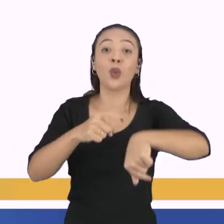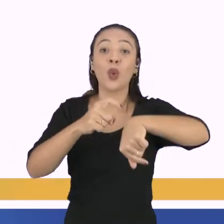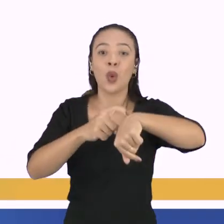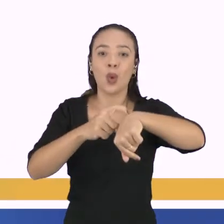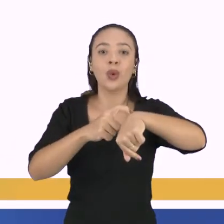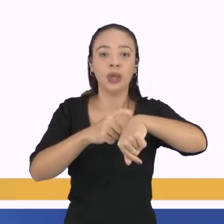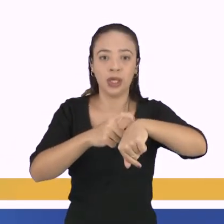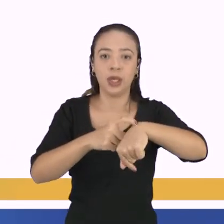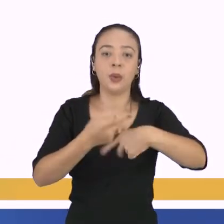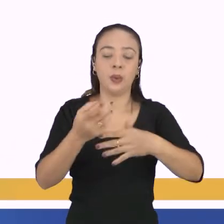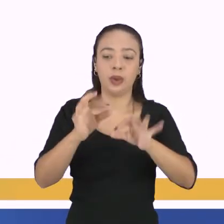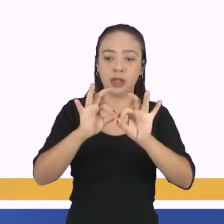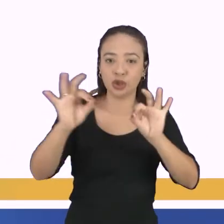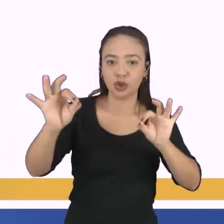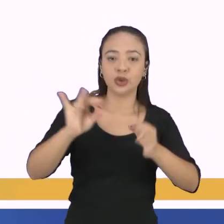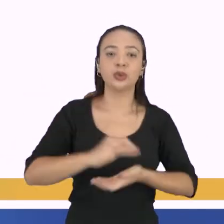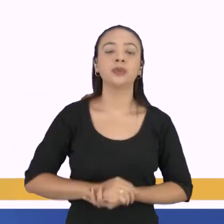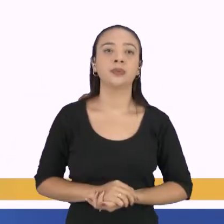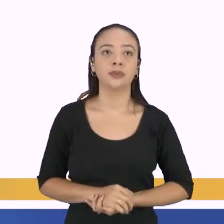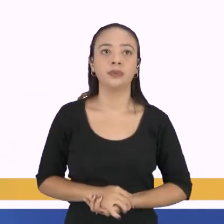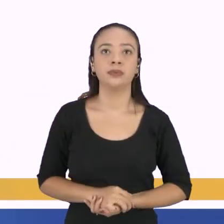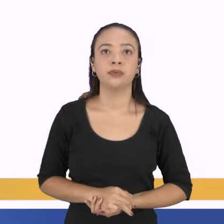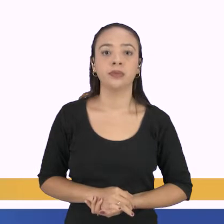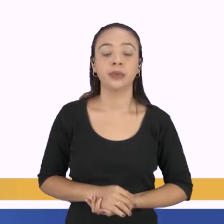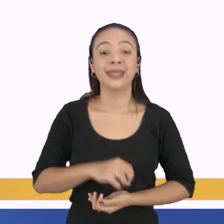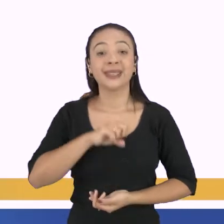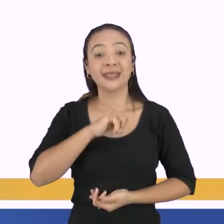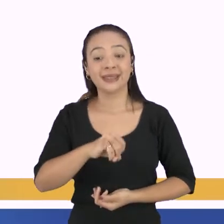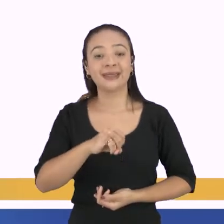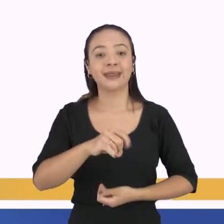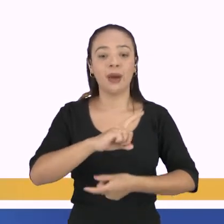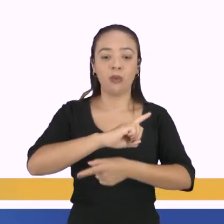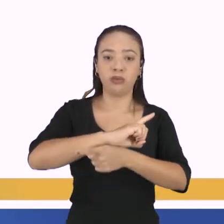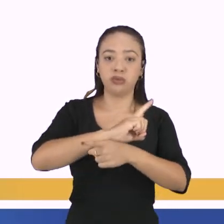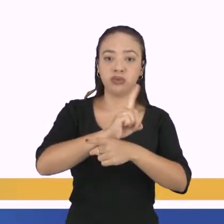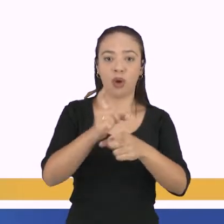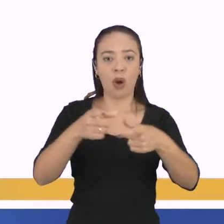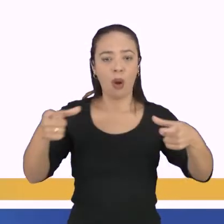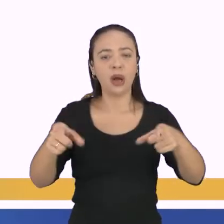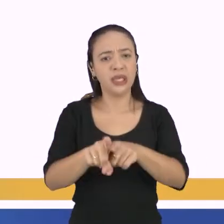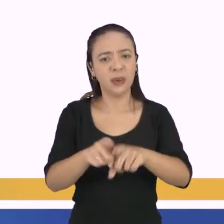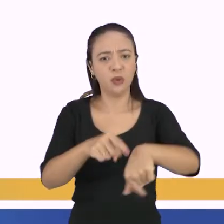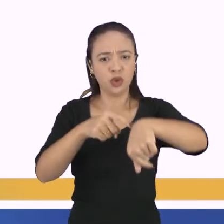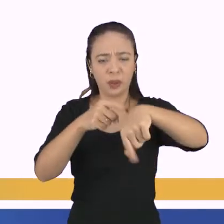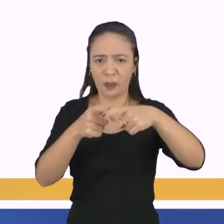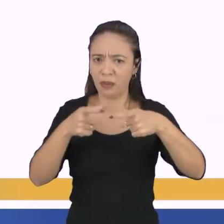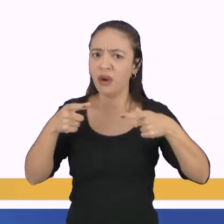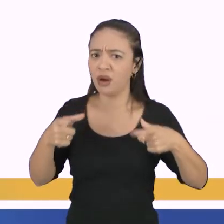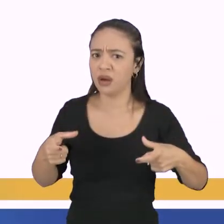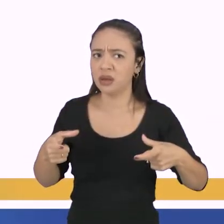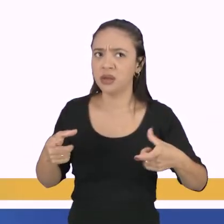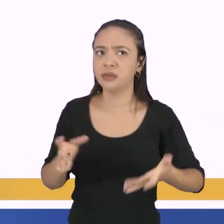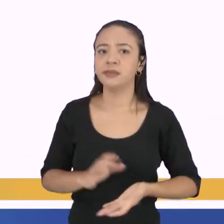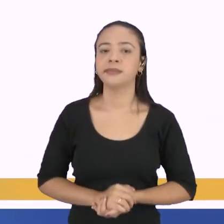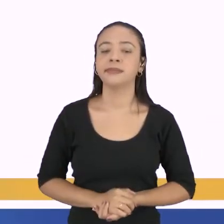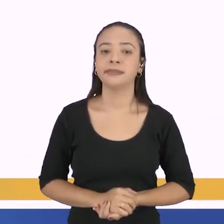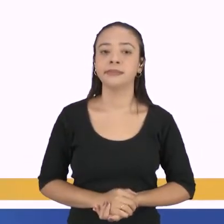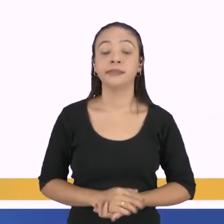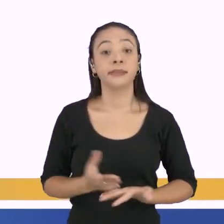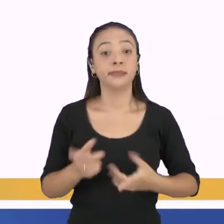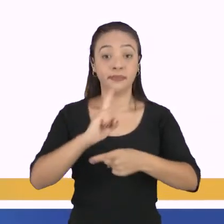ele no percurso. O que você acha? Se eu aumento a velocidade, eu aumento o tempo? Então vamos